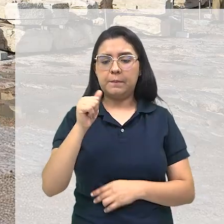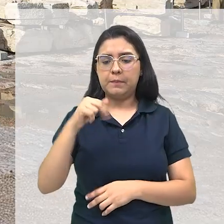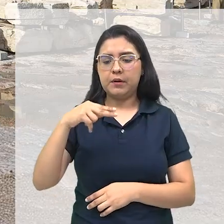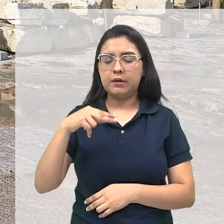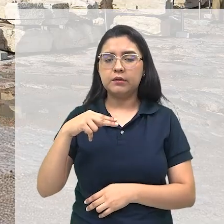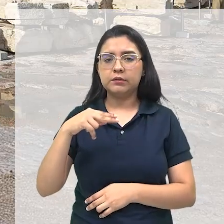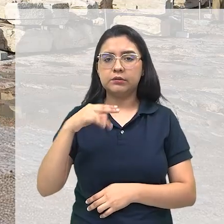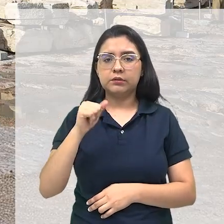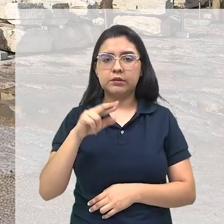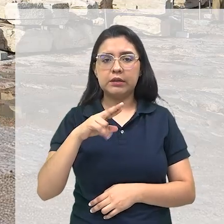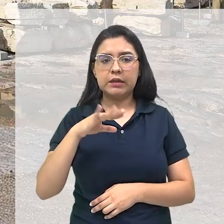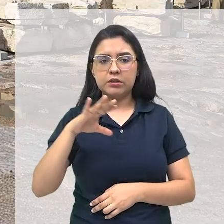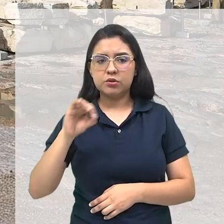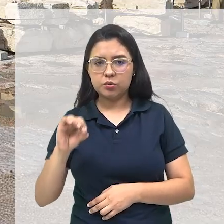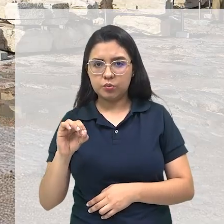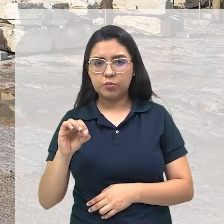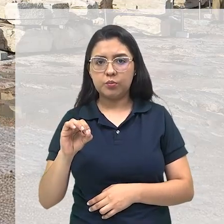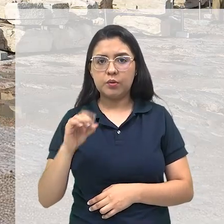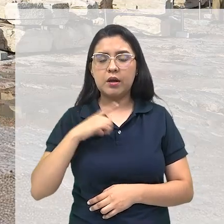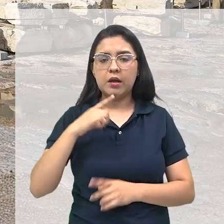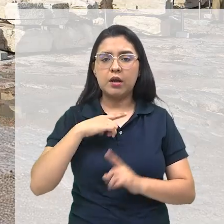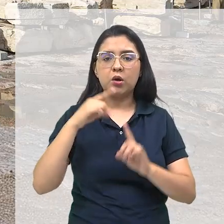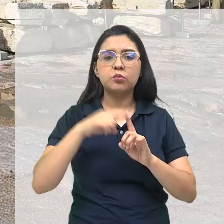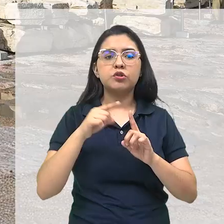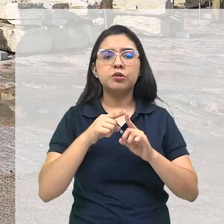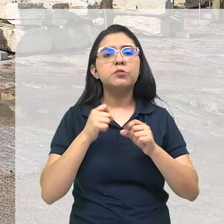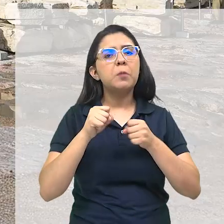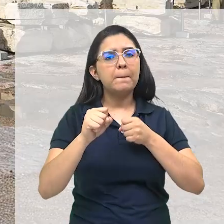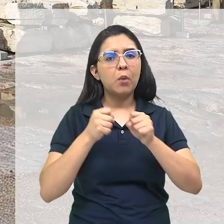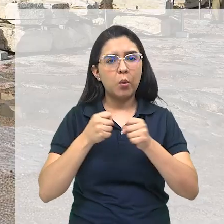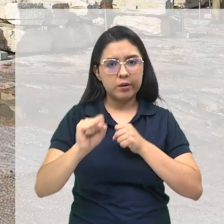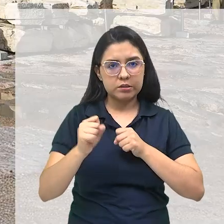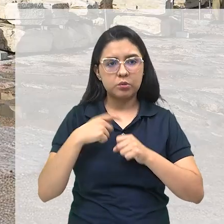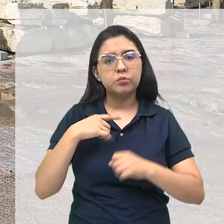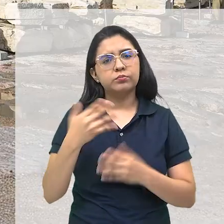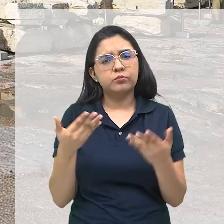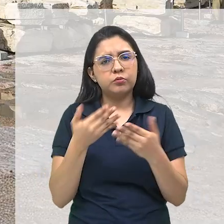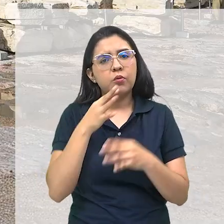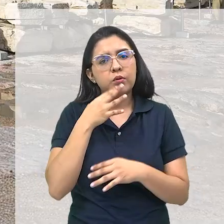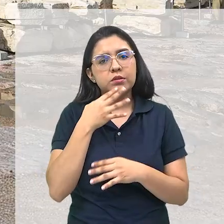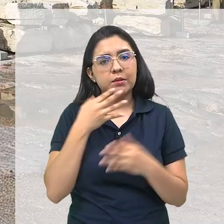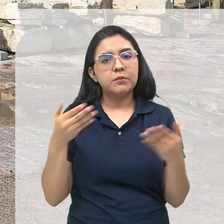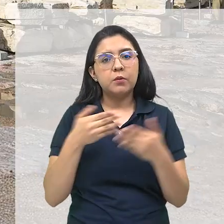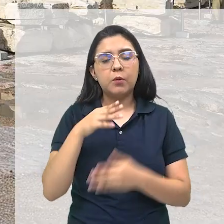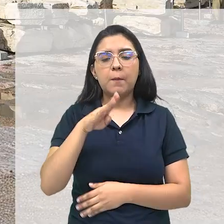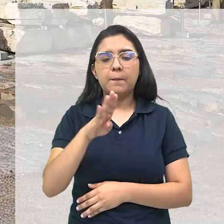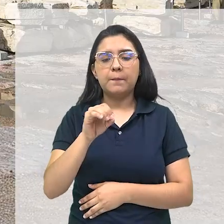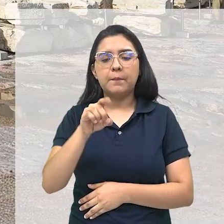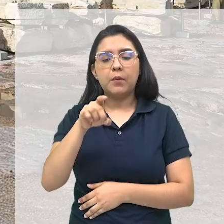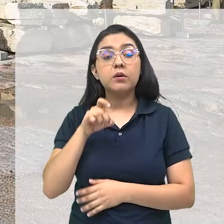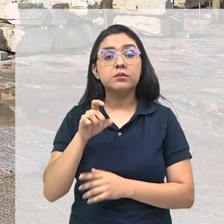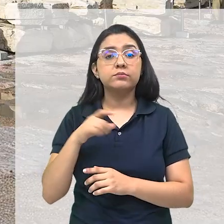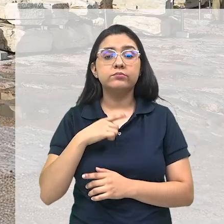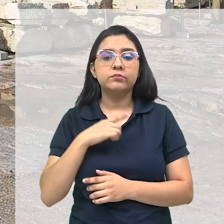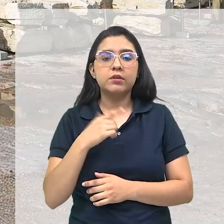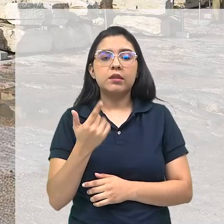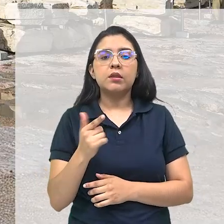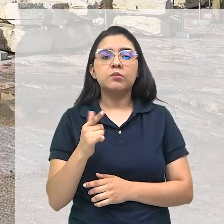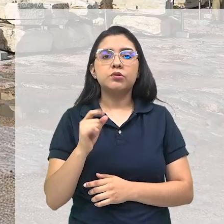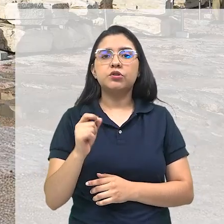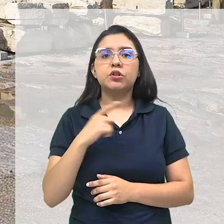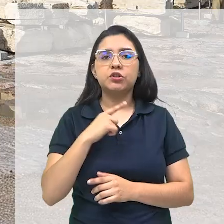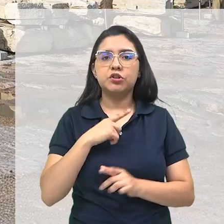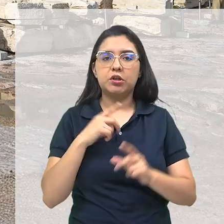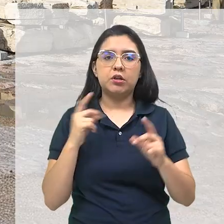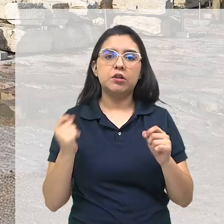O pancrácio era uma forma de boxe, da forma como nós conhecemos hoje, e não tinha a questão